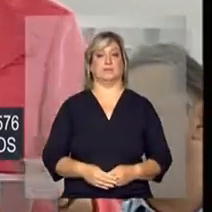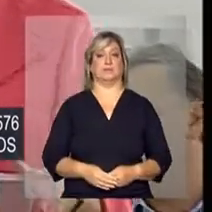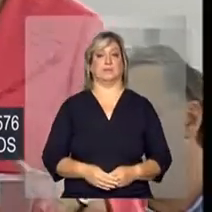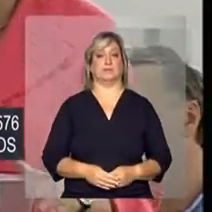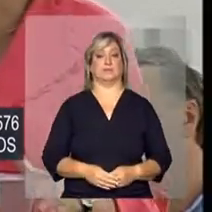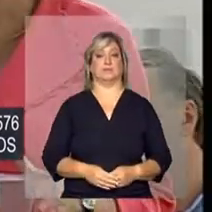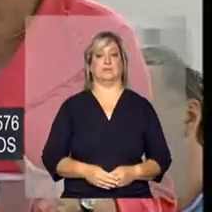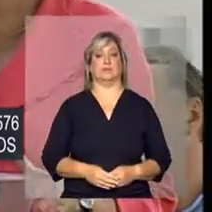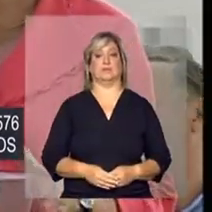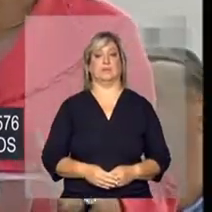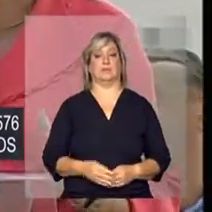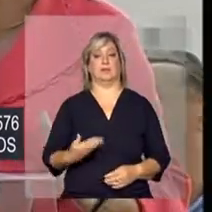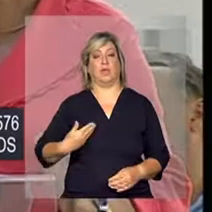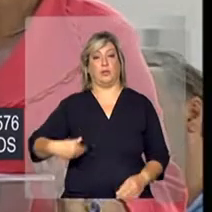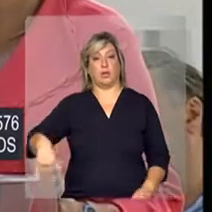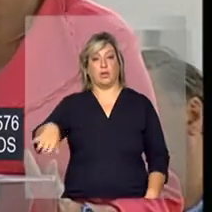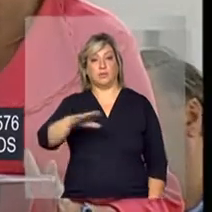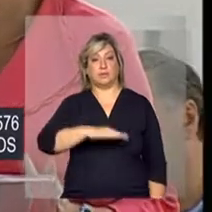nós